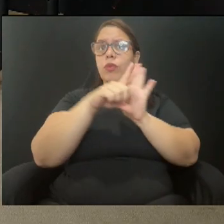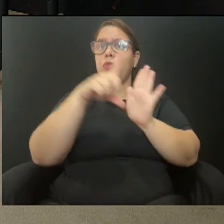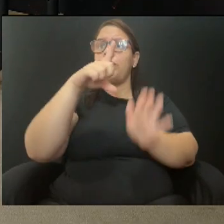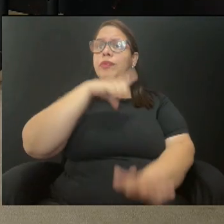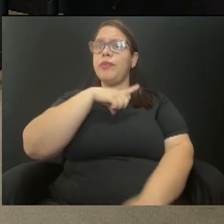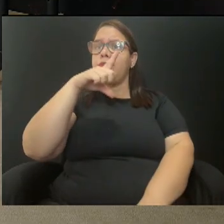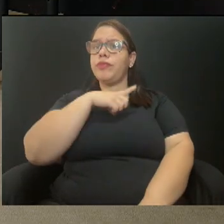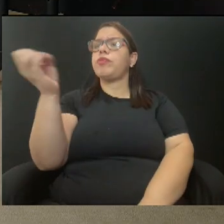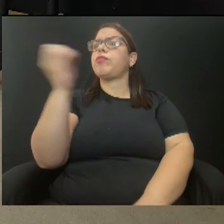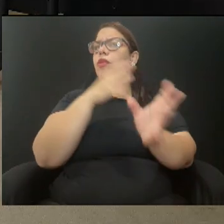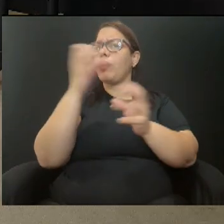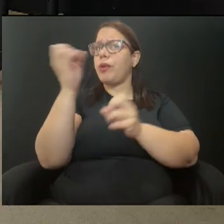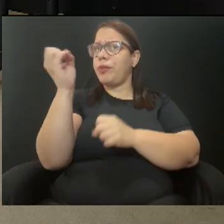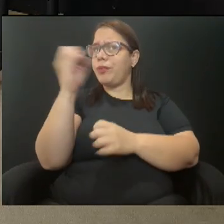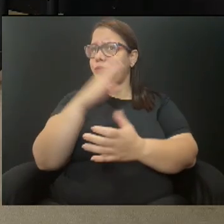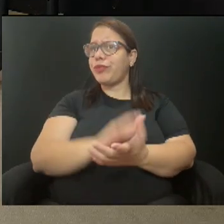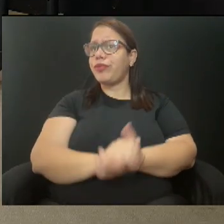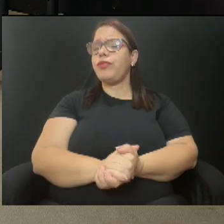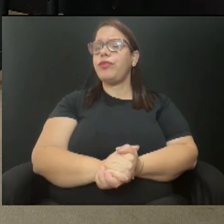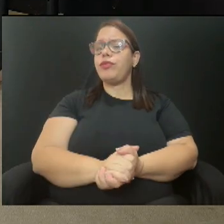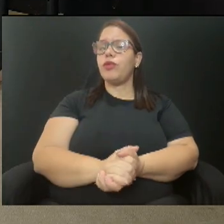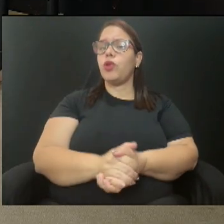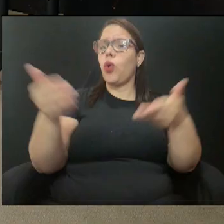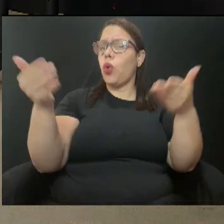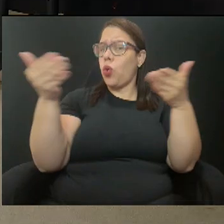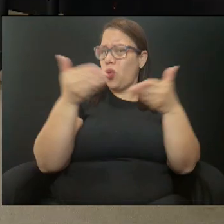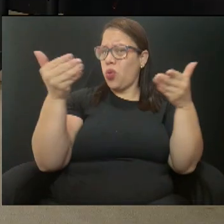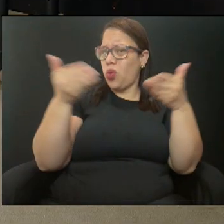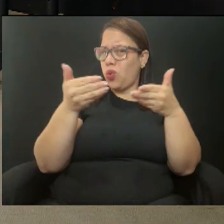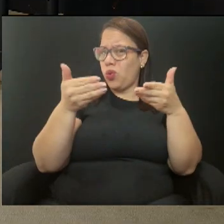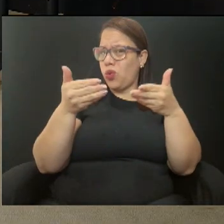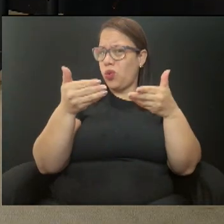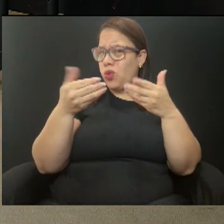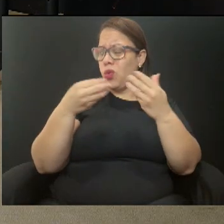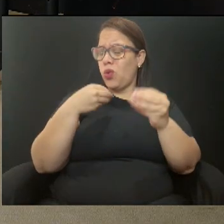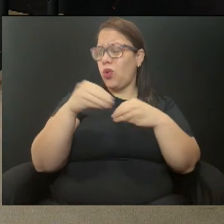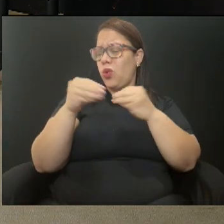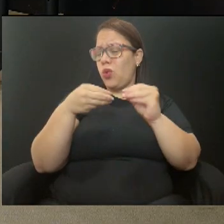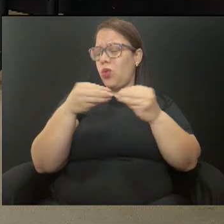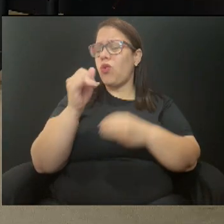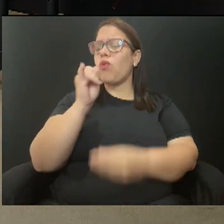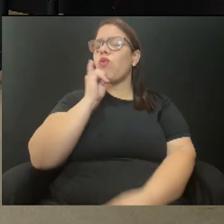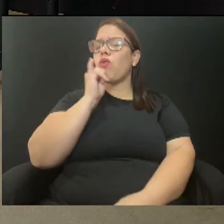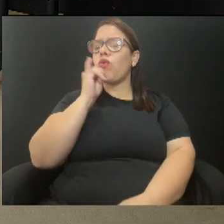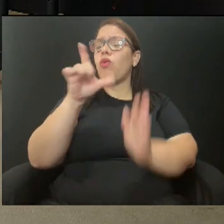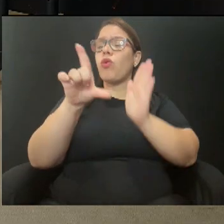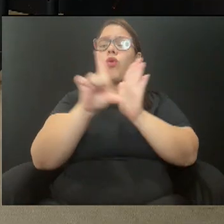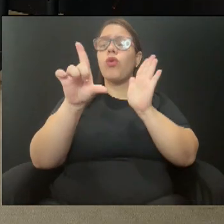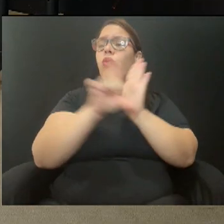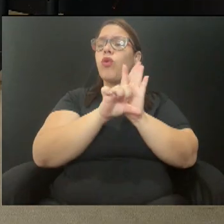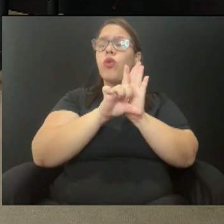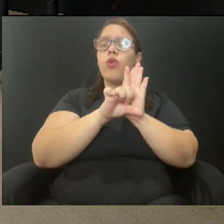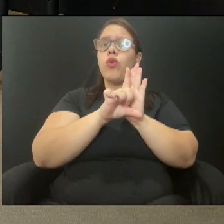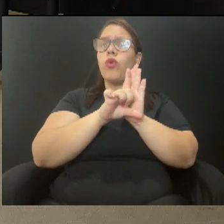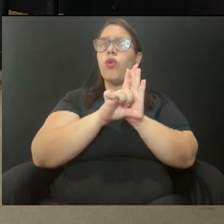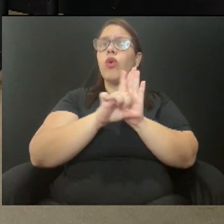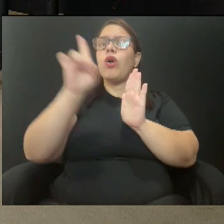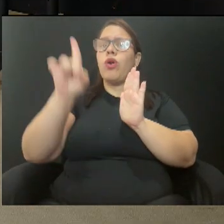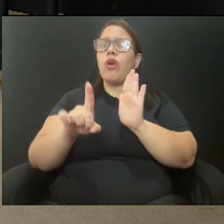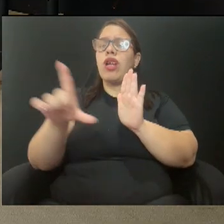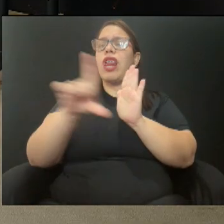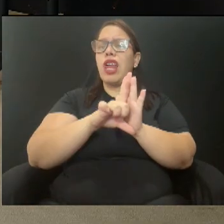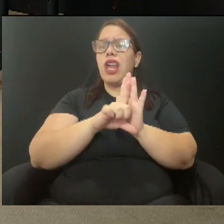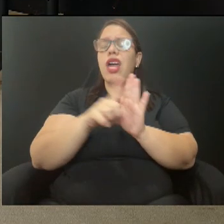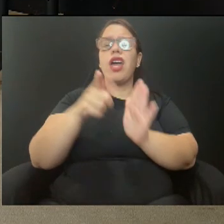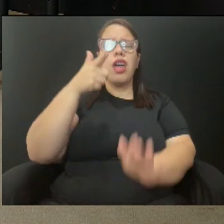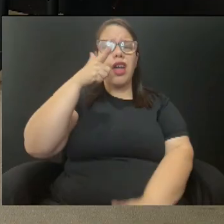atualizações, hoje, apesar da flexibilização, por exemplo, das leis trabalhistas, essa lei, ela consegue